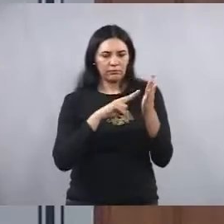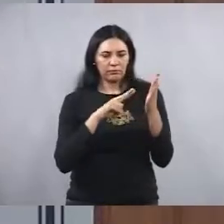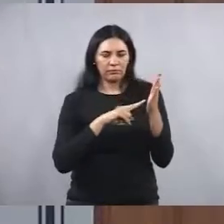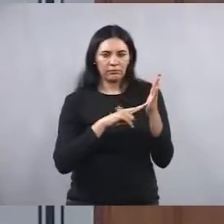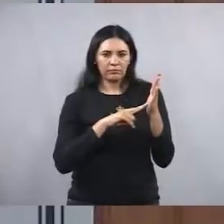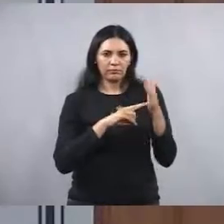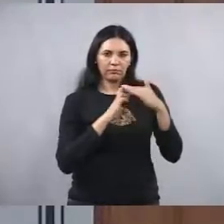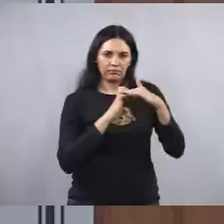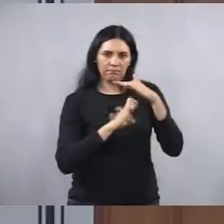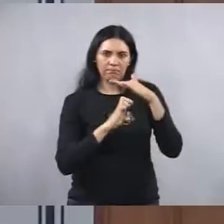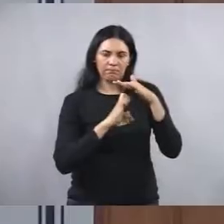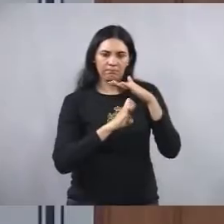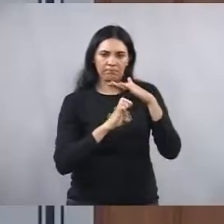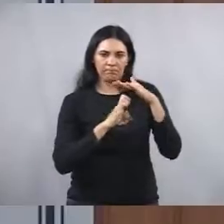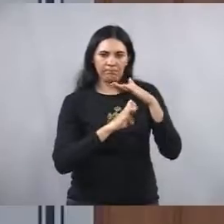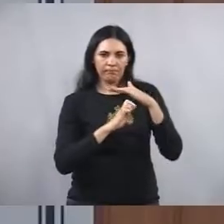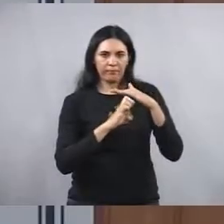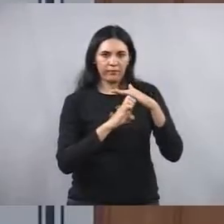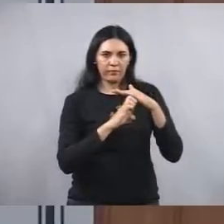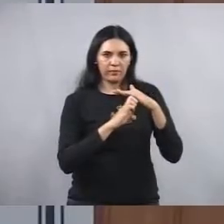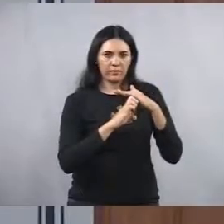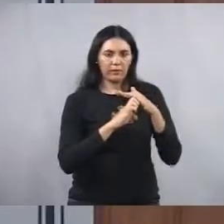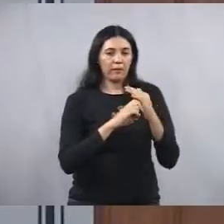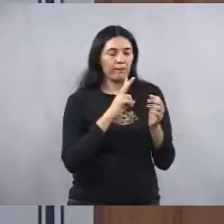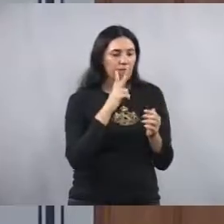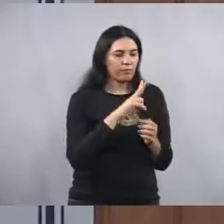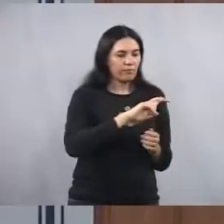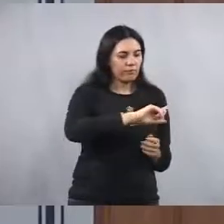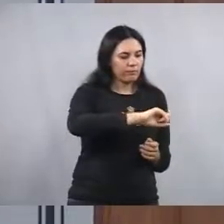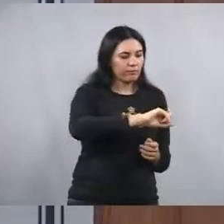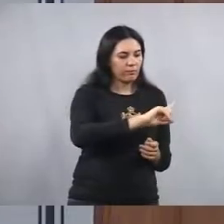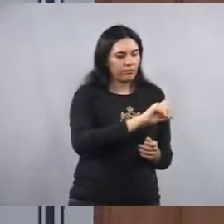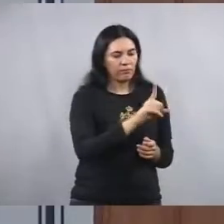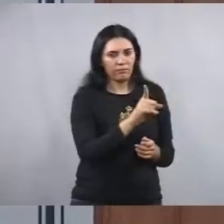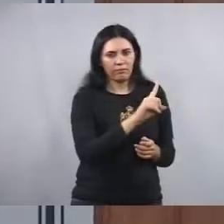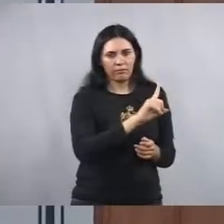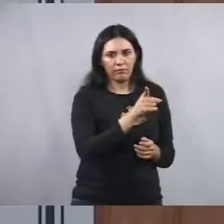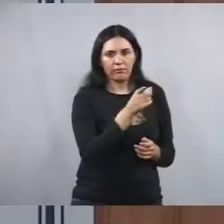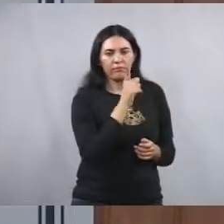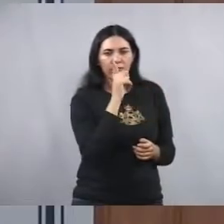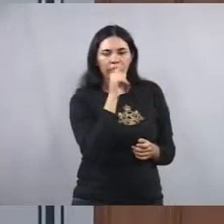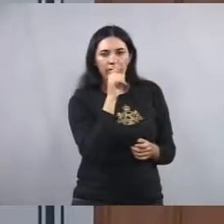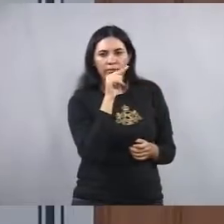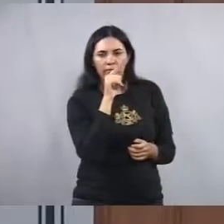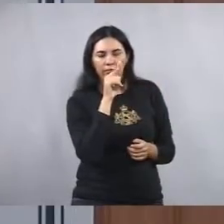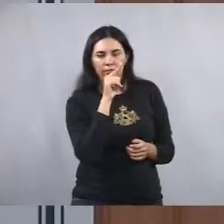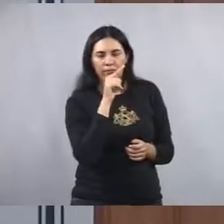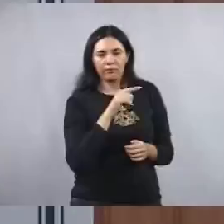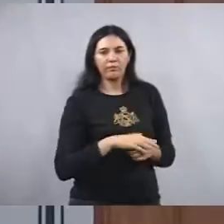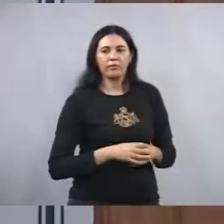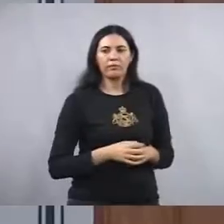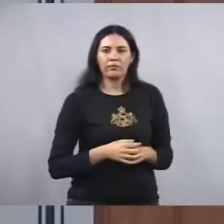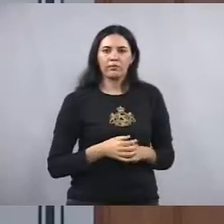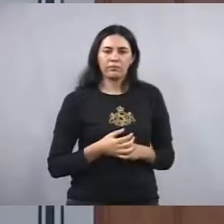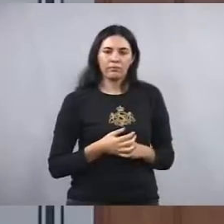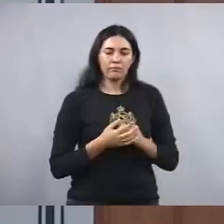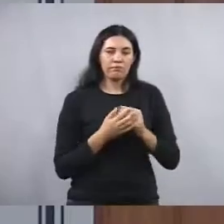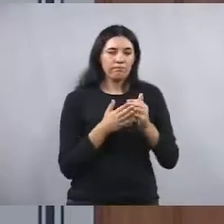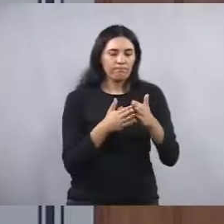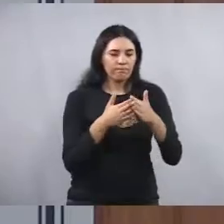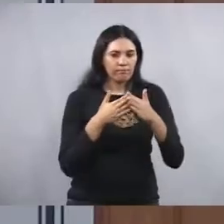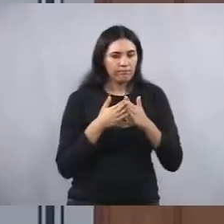sua empresa bom então eu estou estou aqui colocando esse nosso requerimento